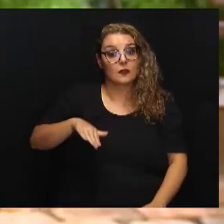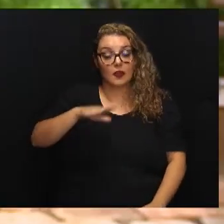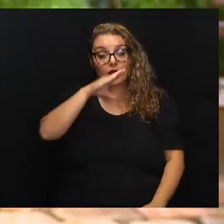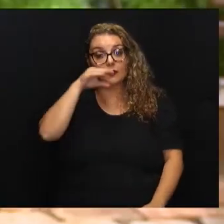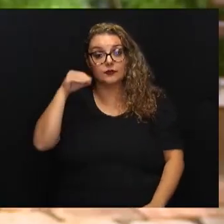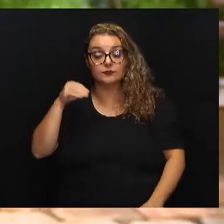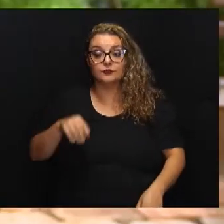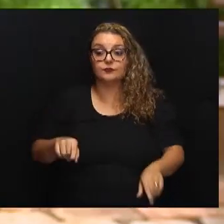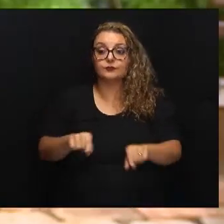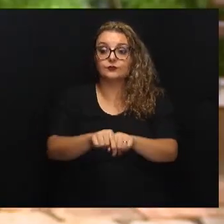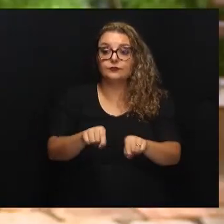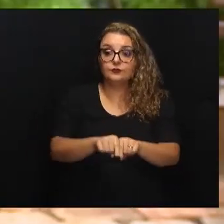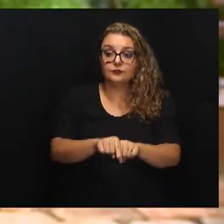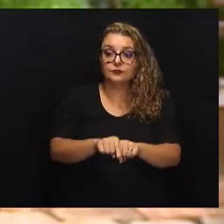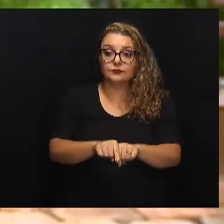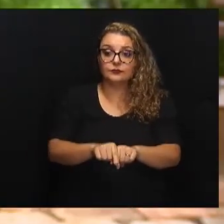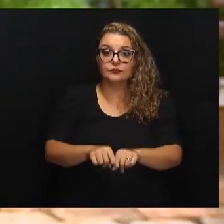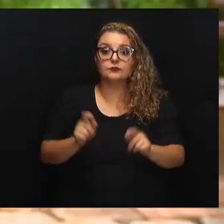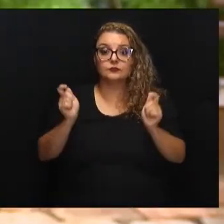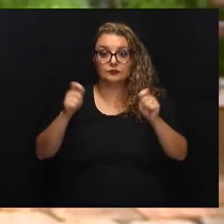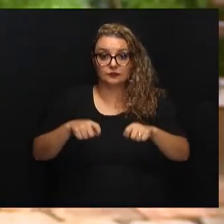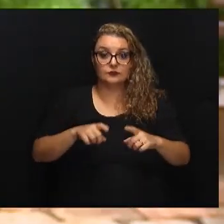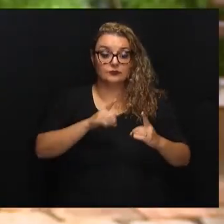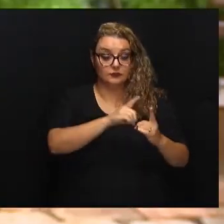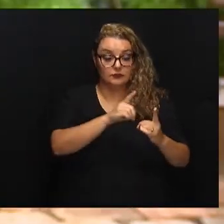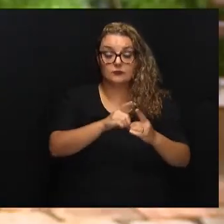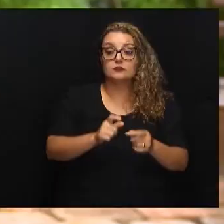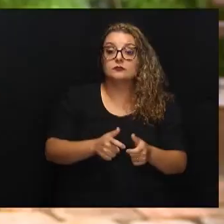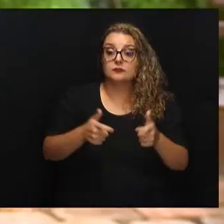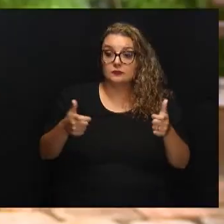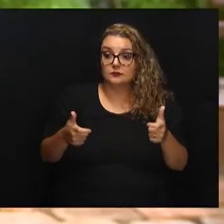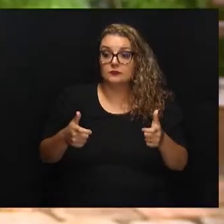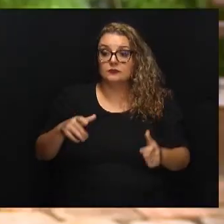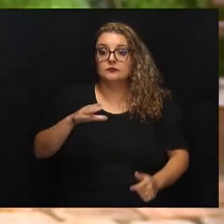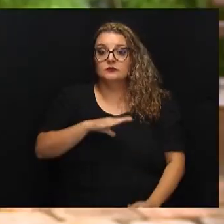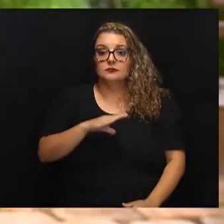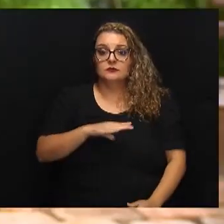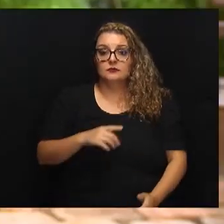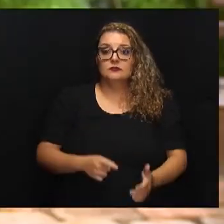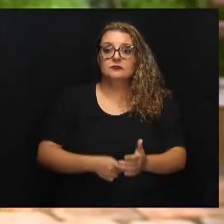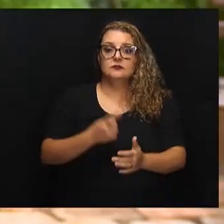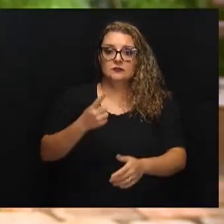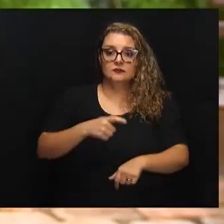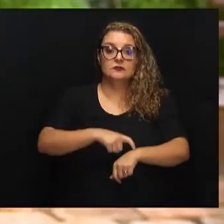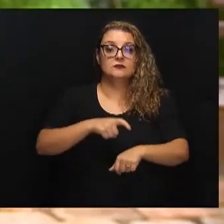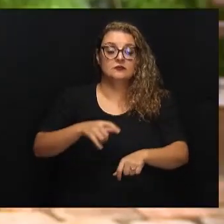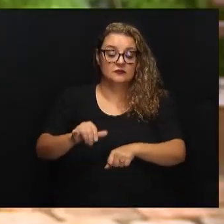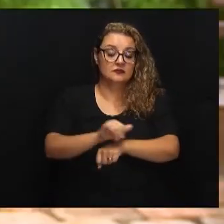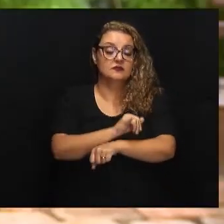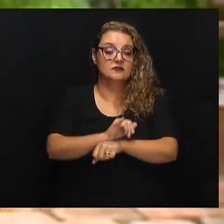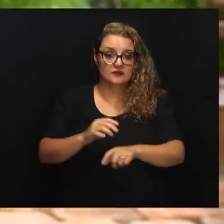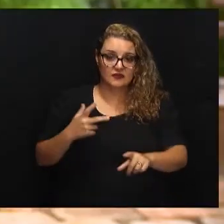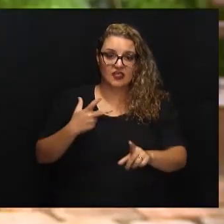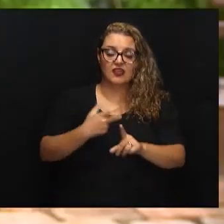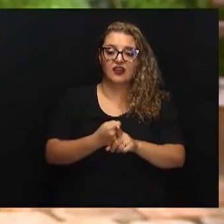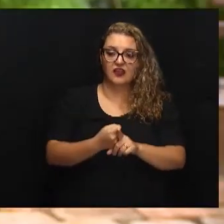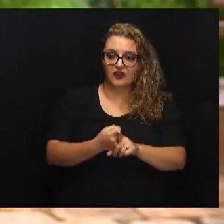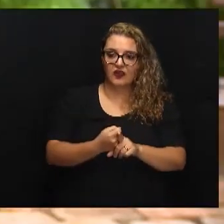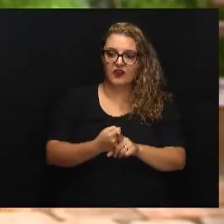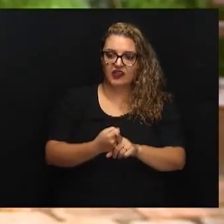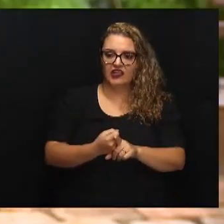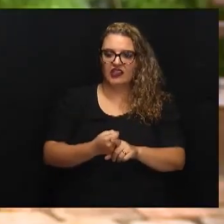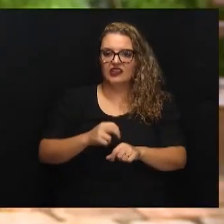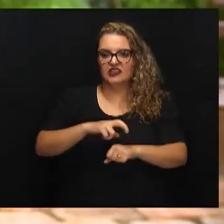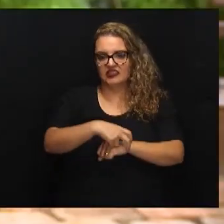E também para que fosse possível contemplar um número maior de municípios nessa primeira etapa da estratégia de vacinação contra a dengue, selecionando aí essa